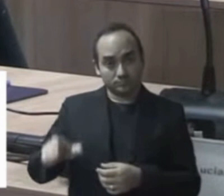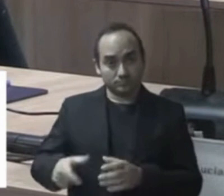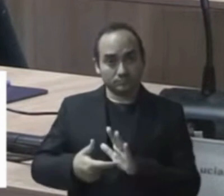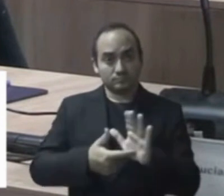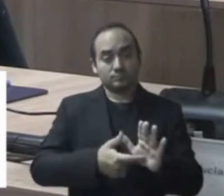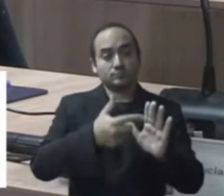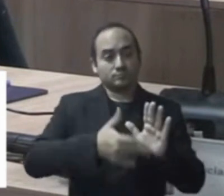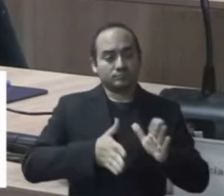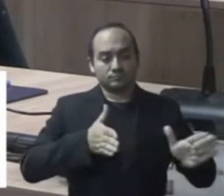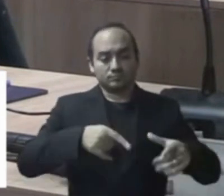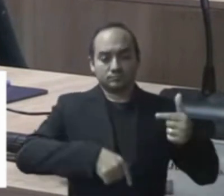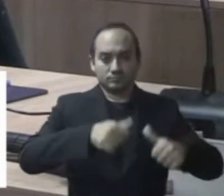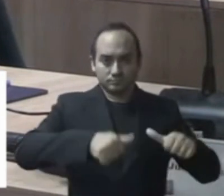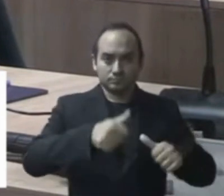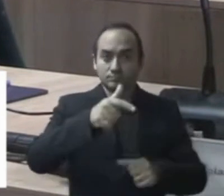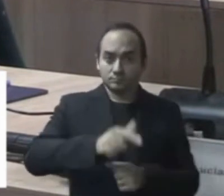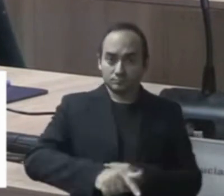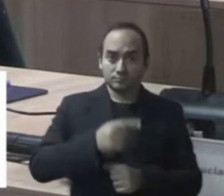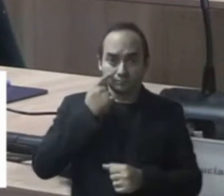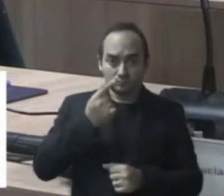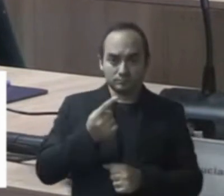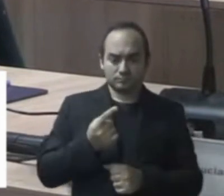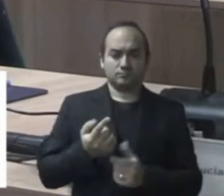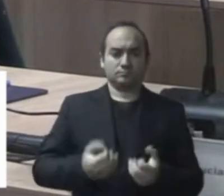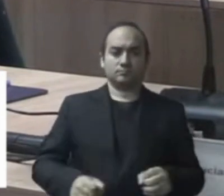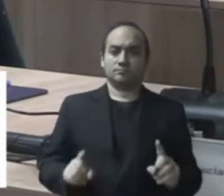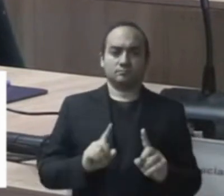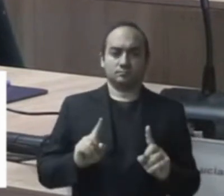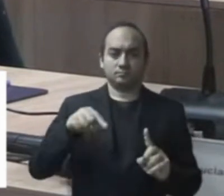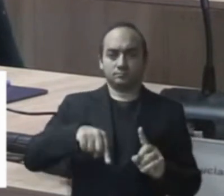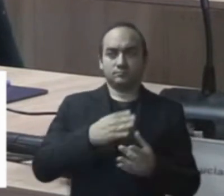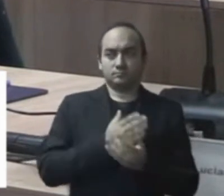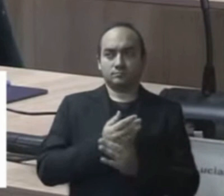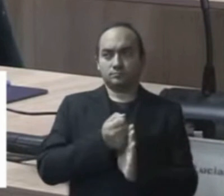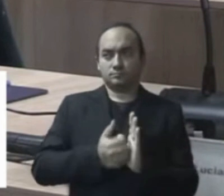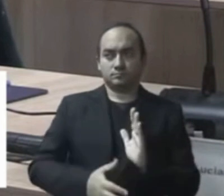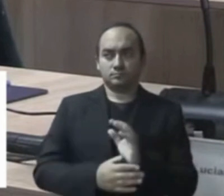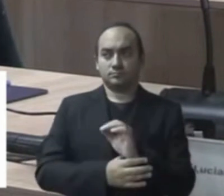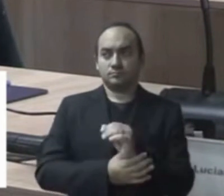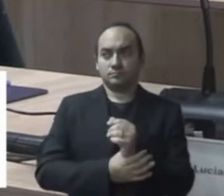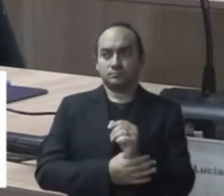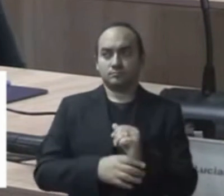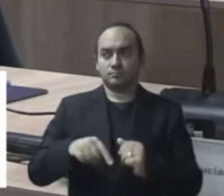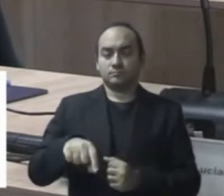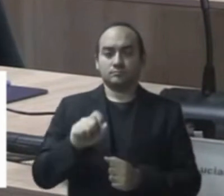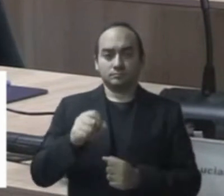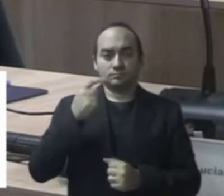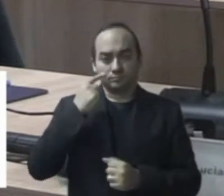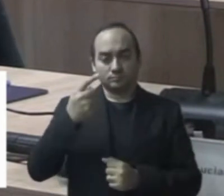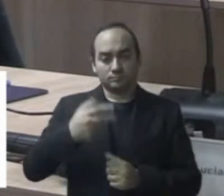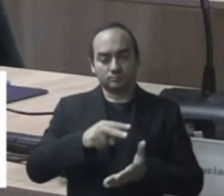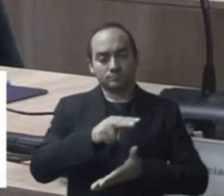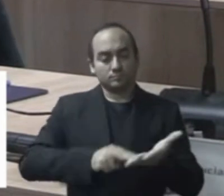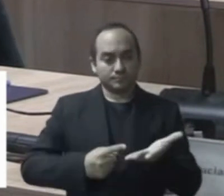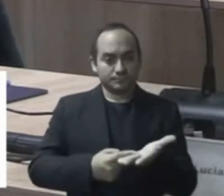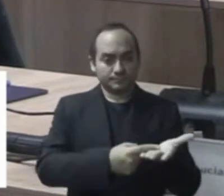pleito novamente analisado. Fato este que não se admite nestes embargos de declaração. Desta feita, infere-se da leitura do